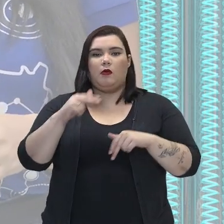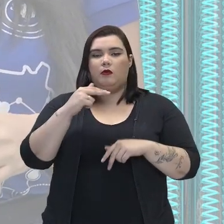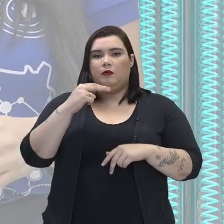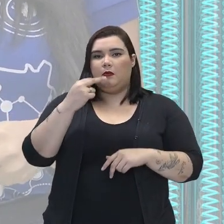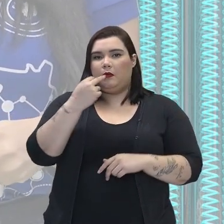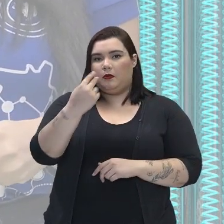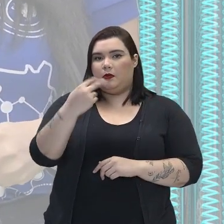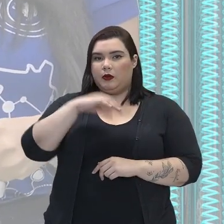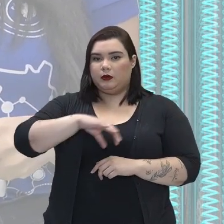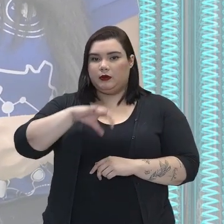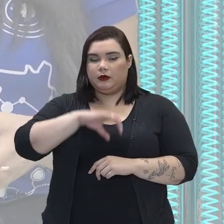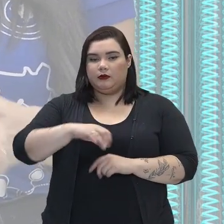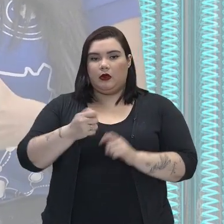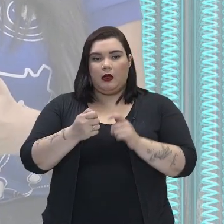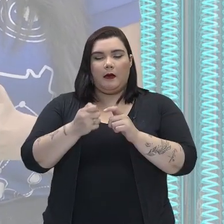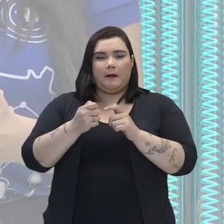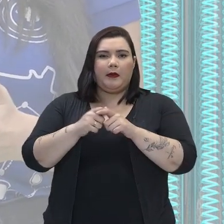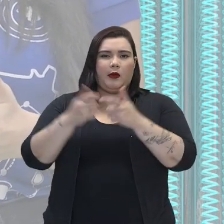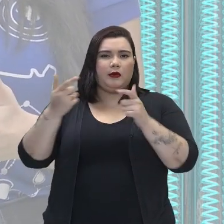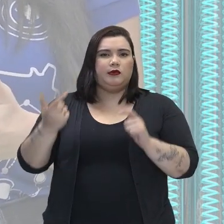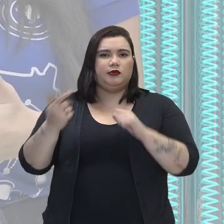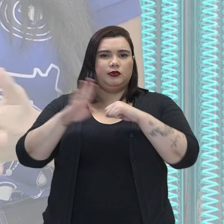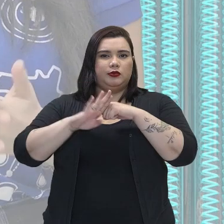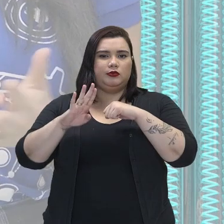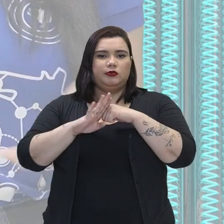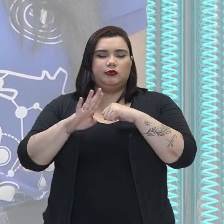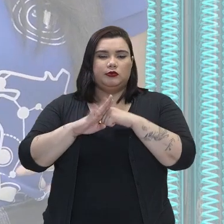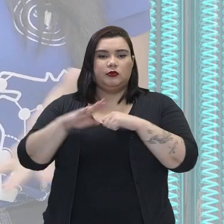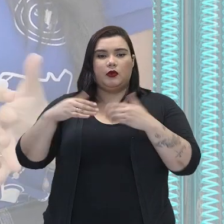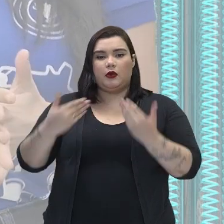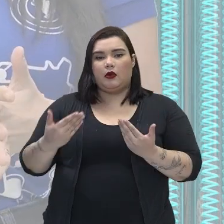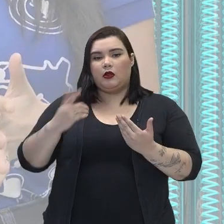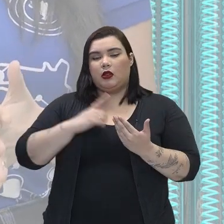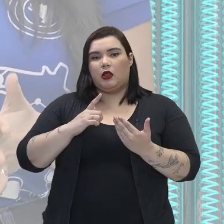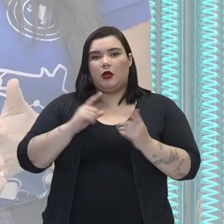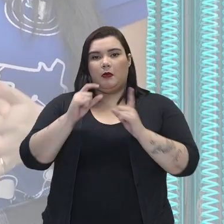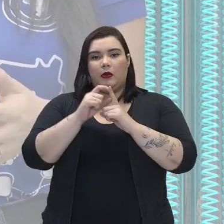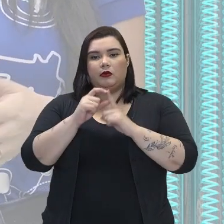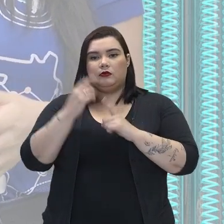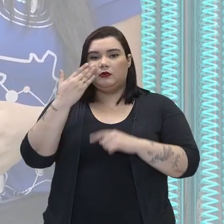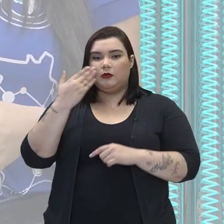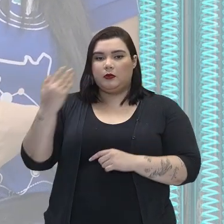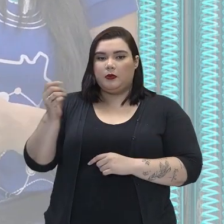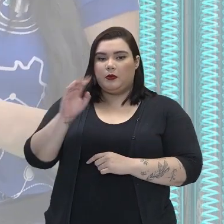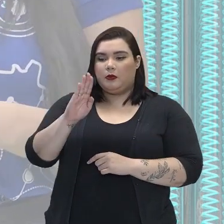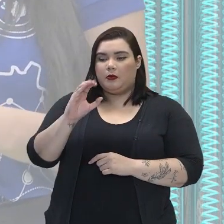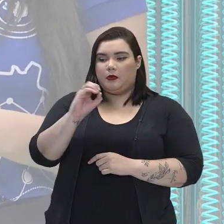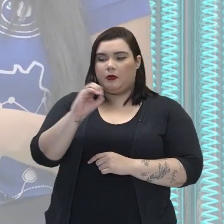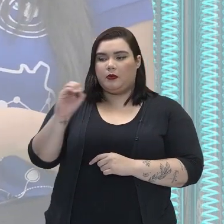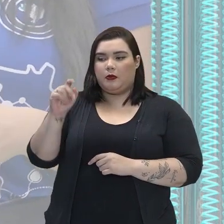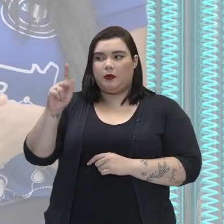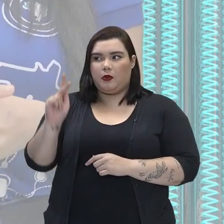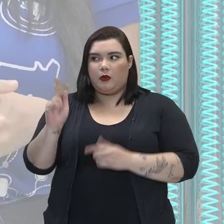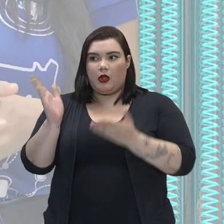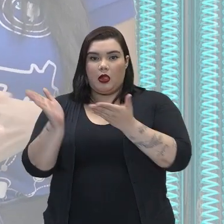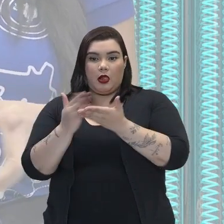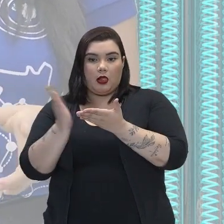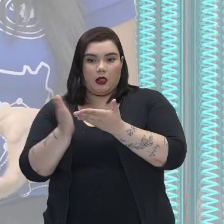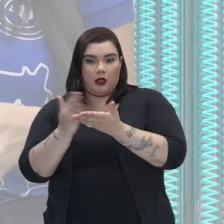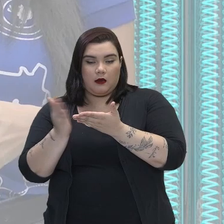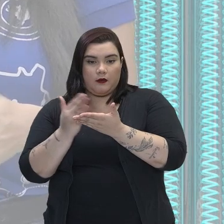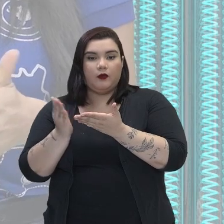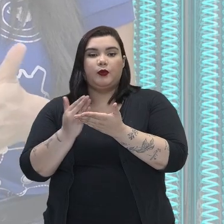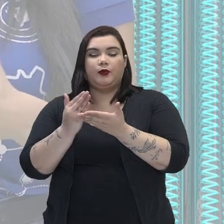a maioria dos substantivos. E aí nós temos o exemplo, book, livro, para eu colocar no plural,